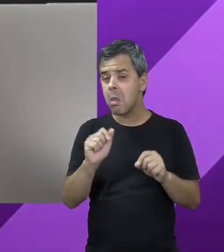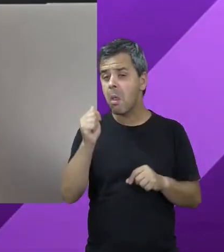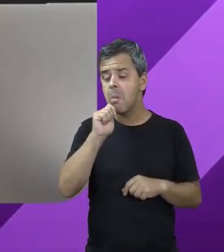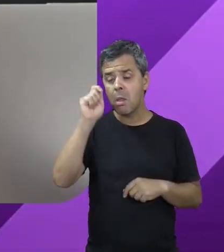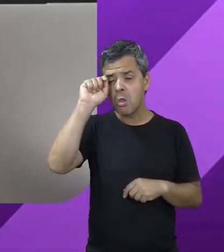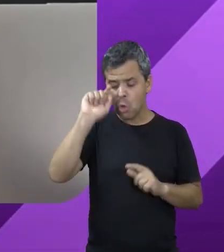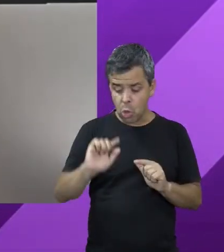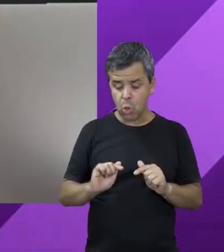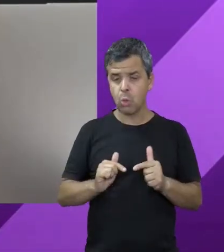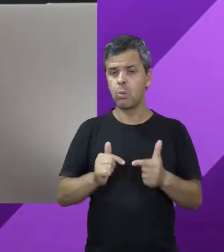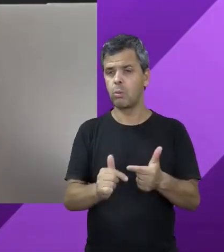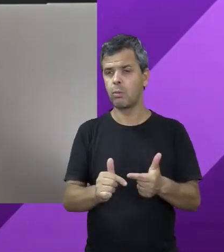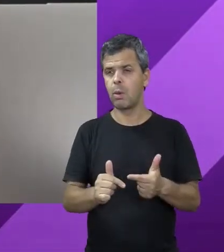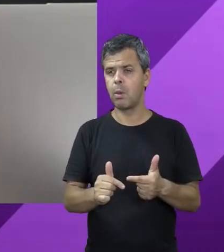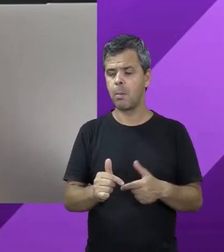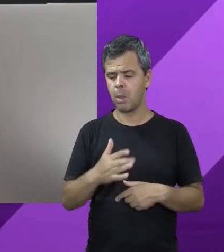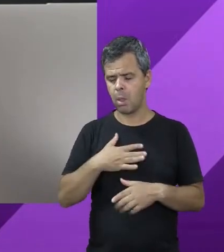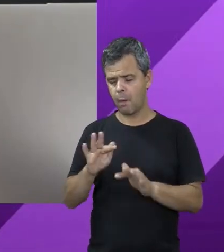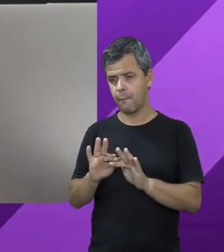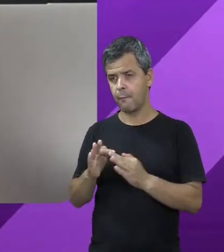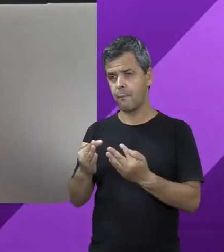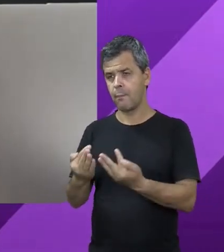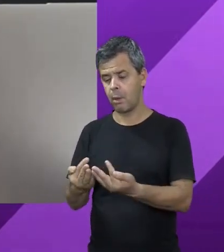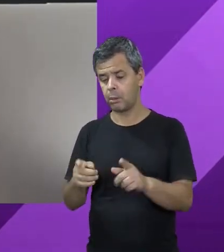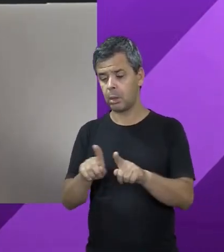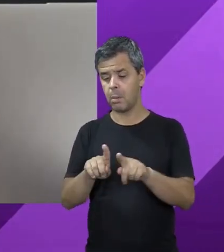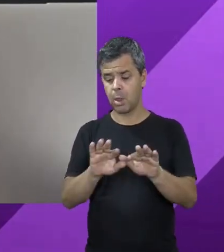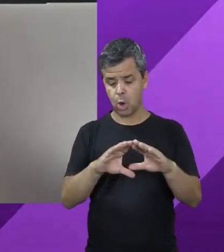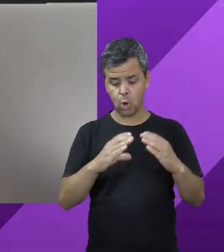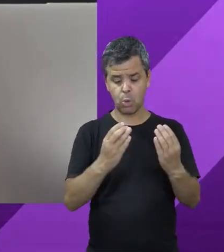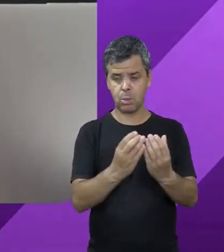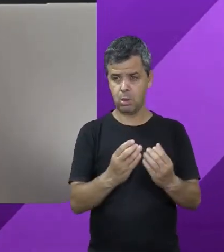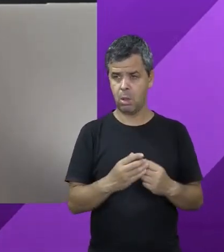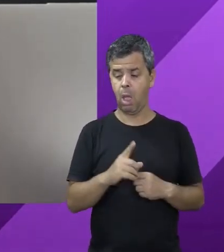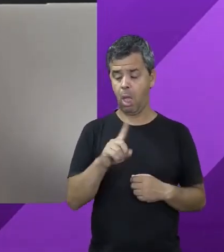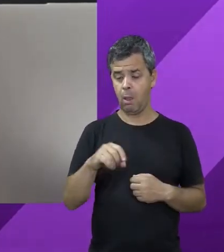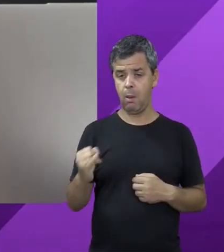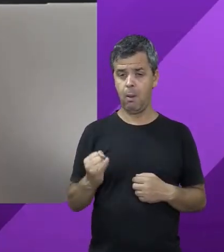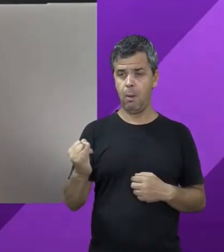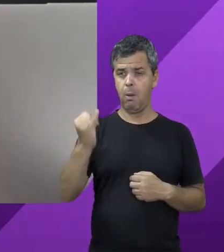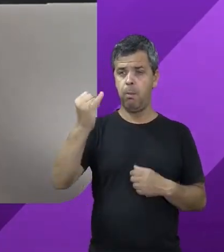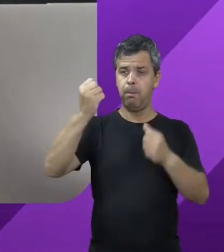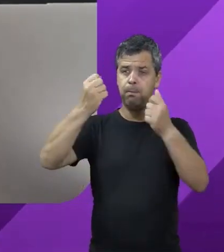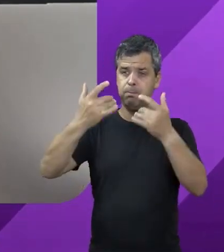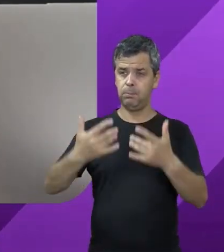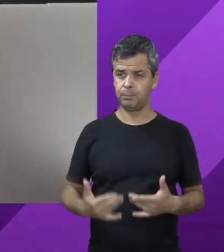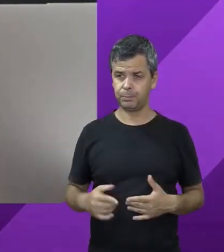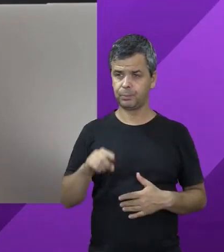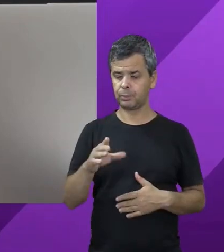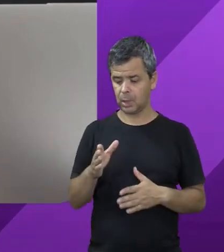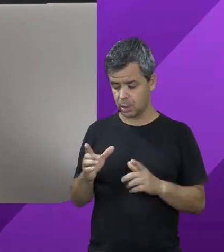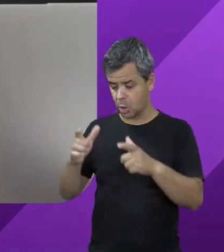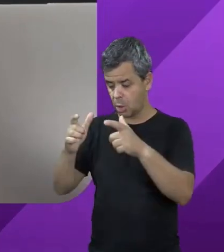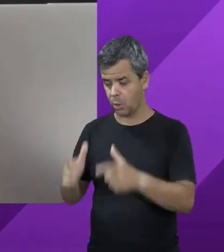ali pela sua família, mas também pela sua comunidade. Então, é importante que a gente fale sobre este